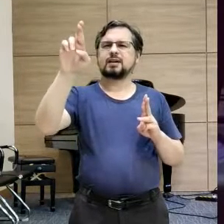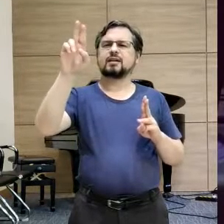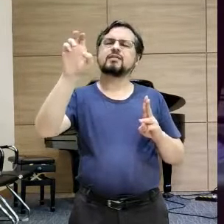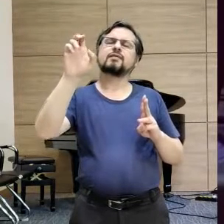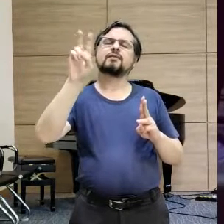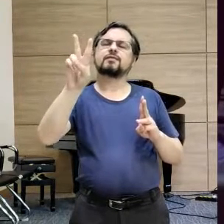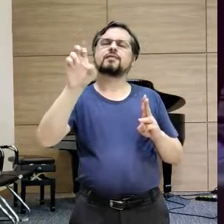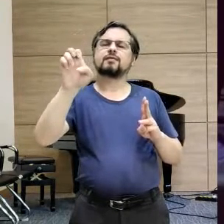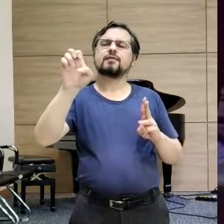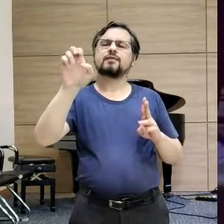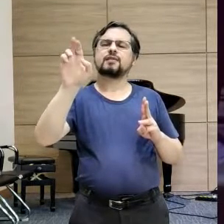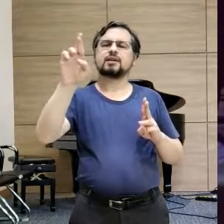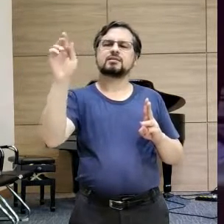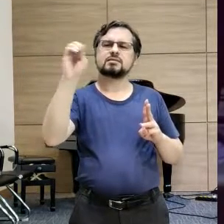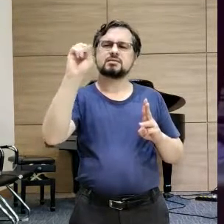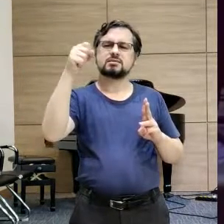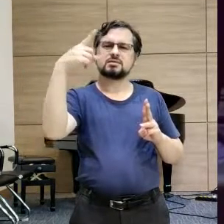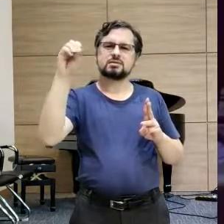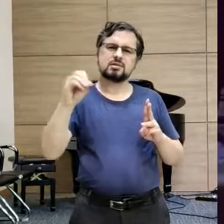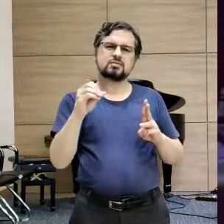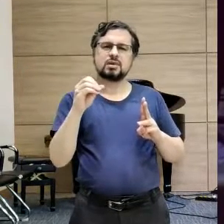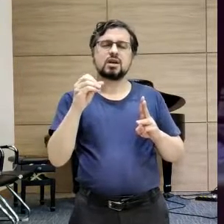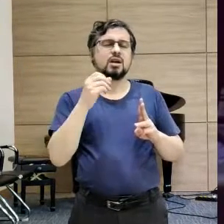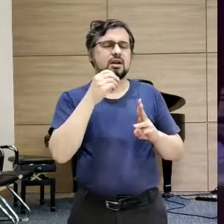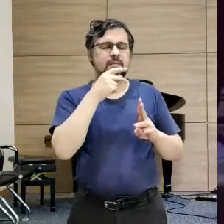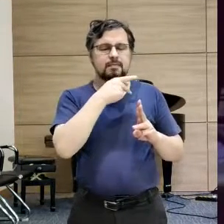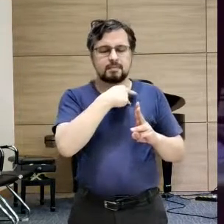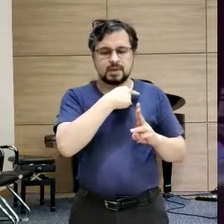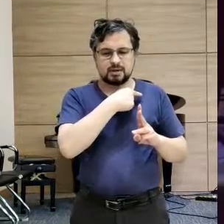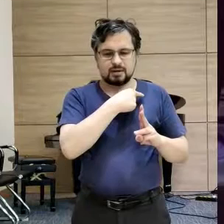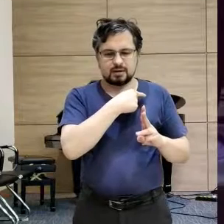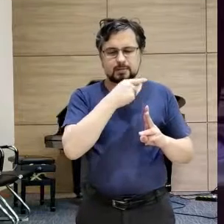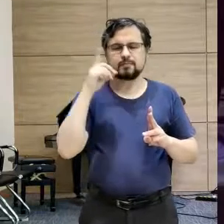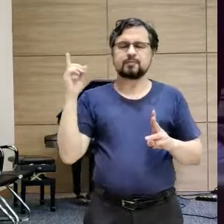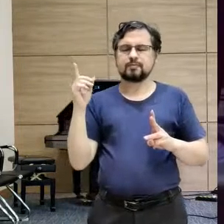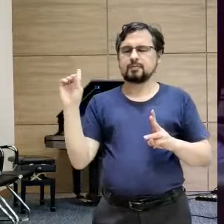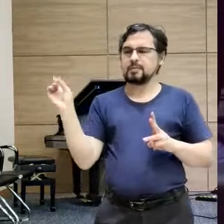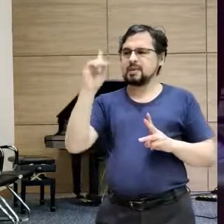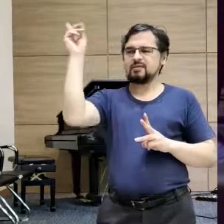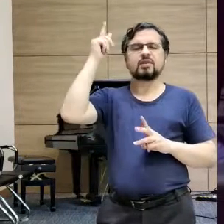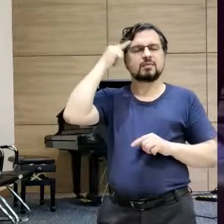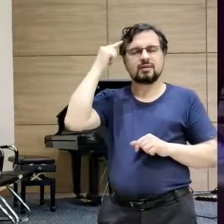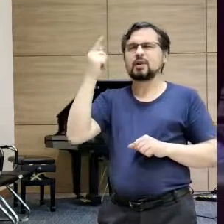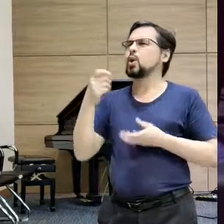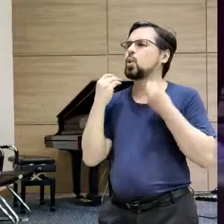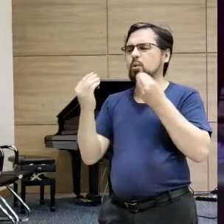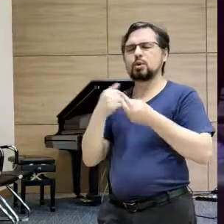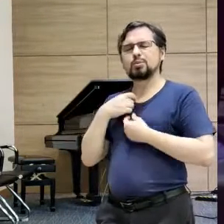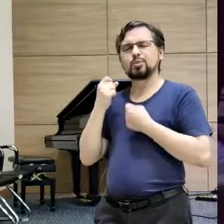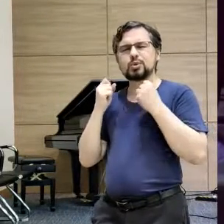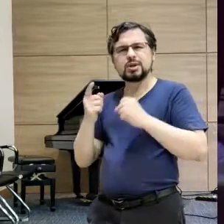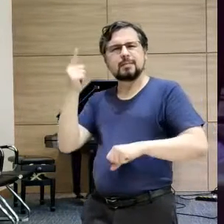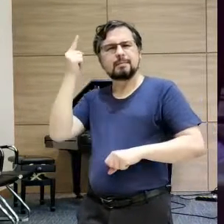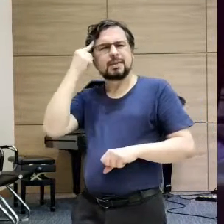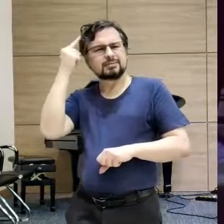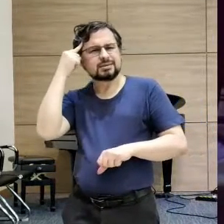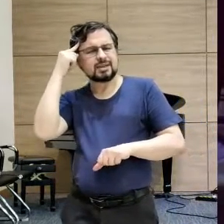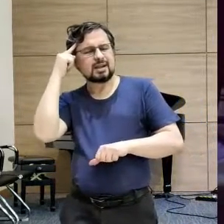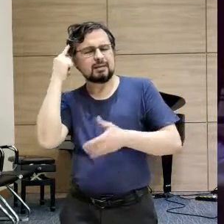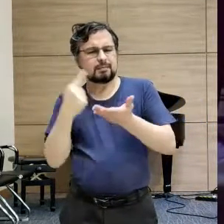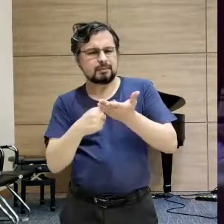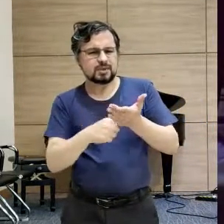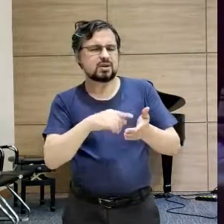maquinei, como eu pude pensar a morte de um homem? Como eu pude fazer isso com aquela